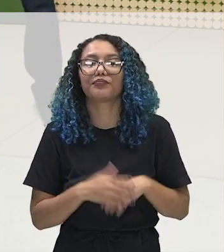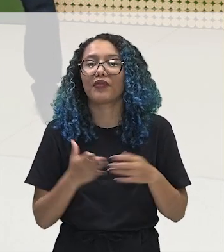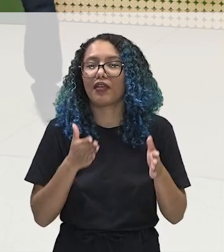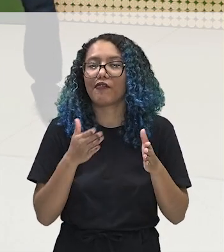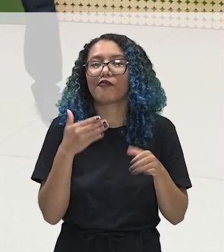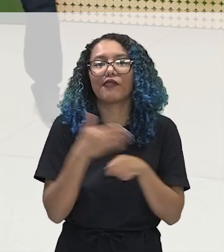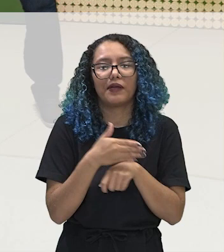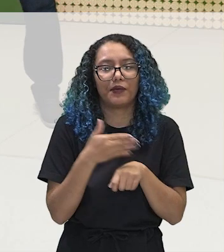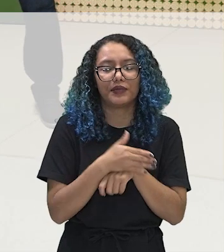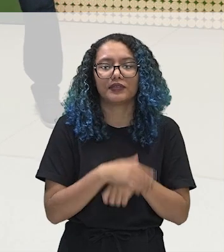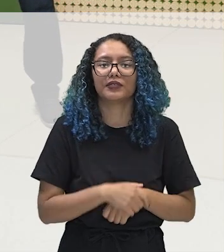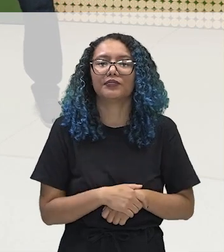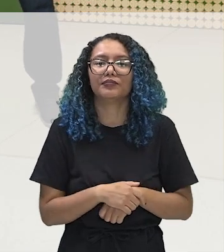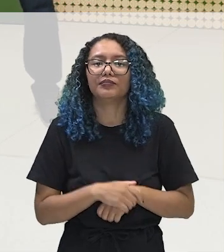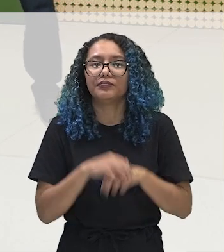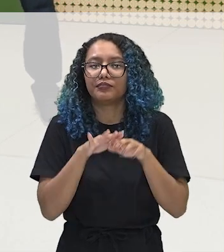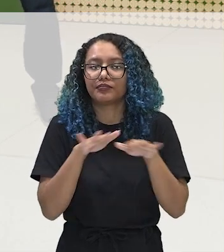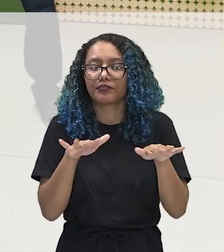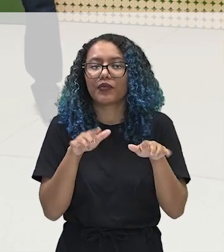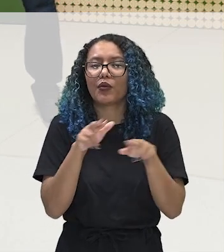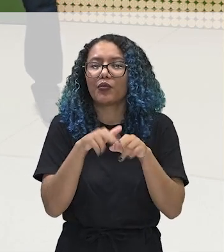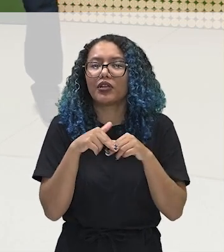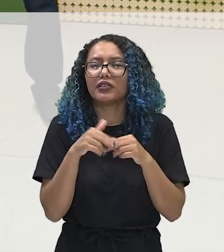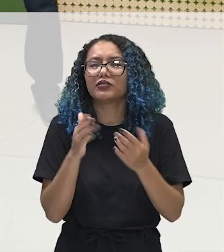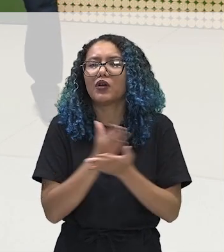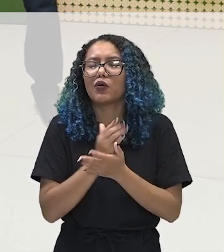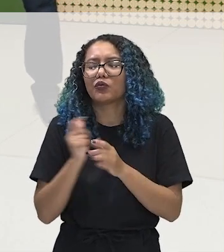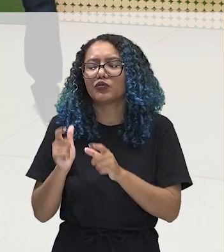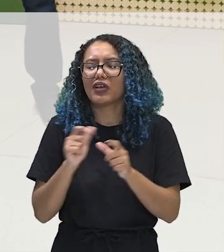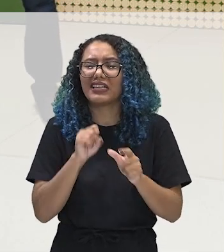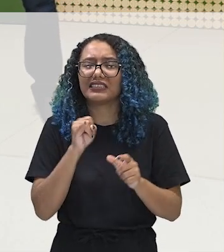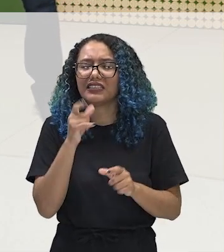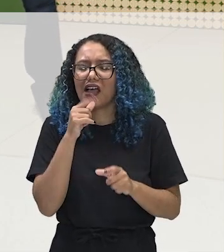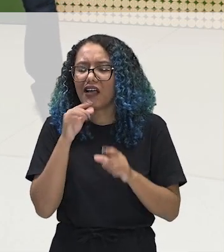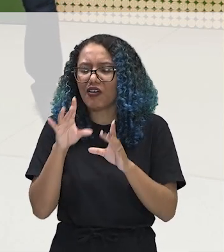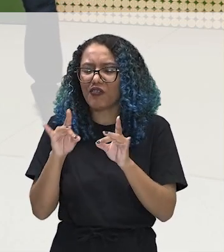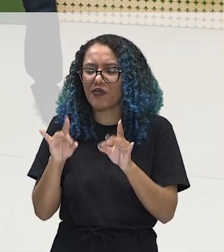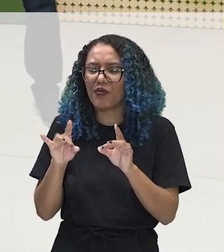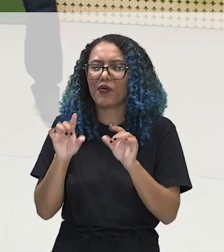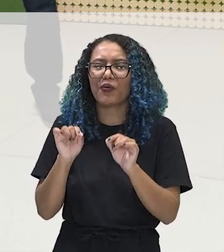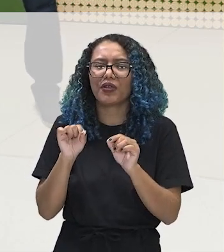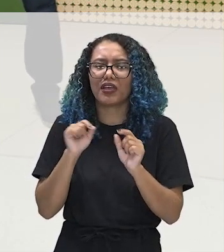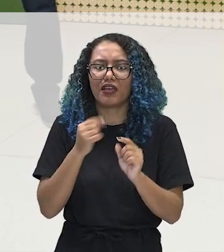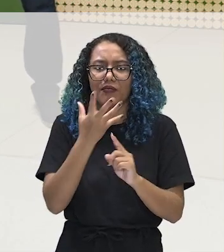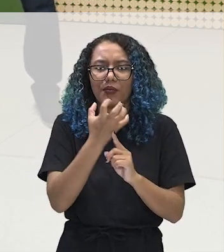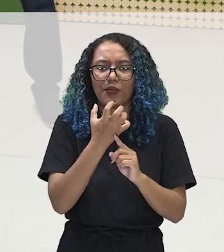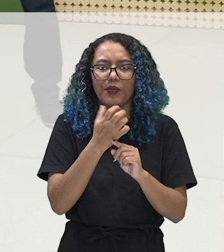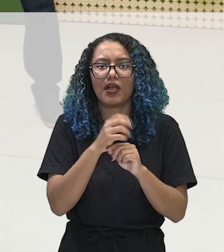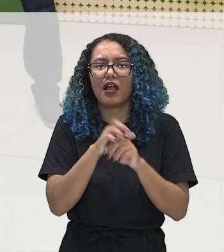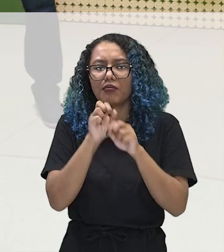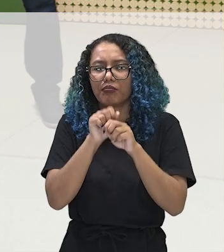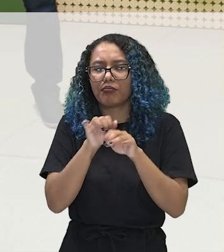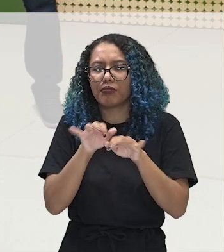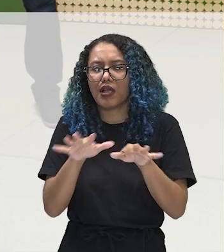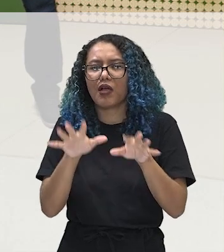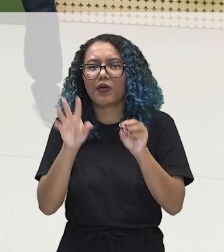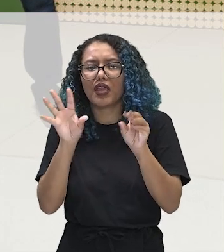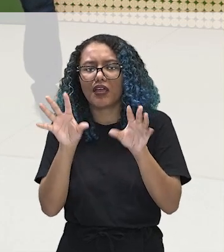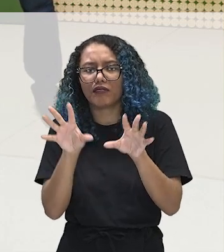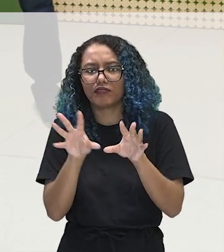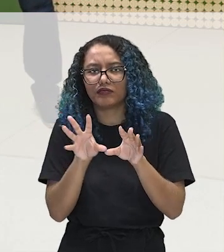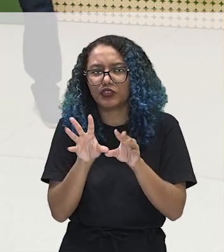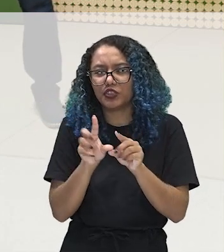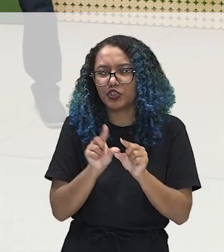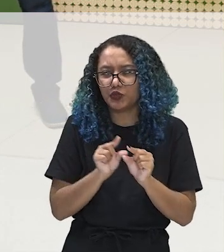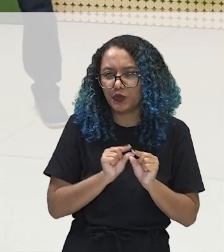por isso que em locais muito úmidos, a frequência aí, a Wi-Fi, ela acaba sendo muito atenuada, porque